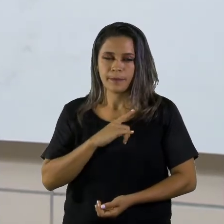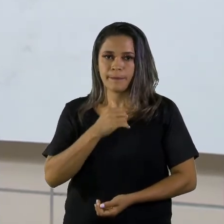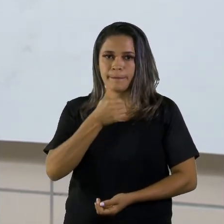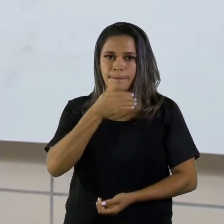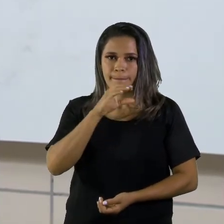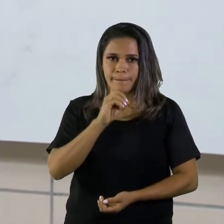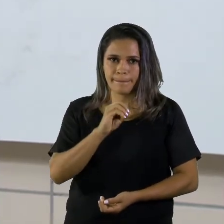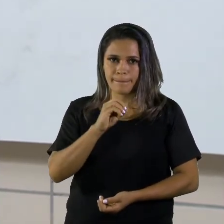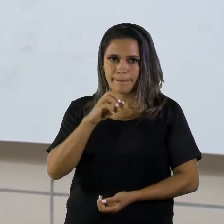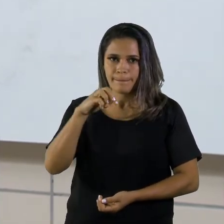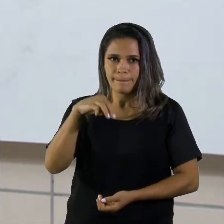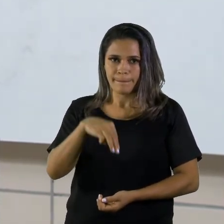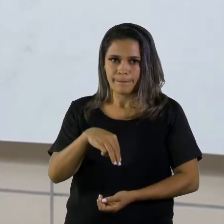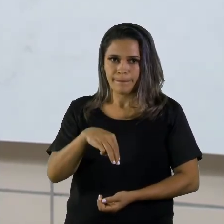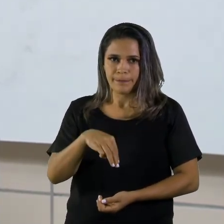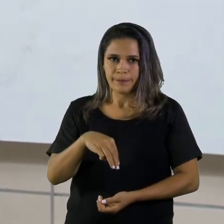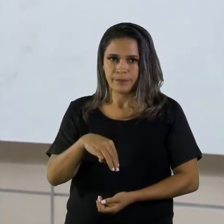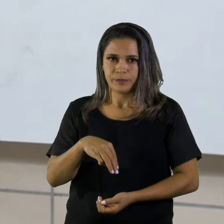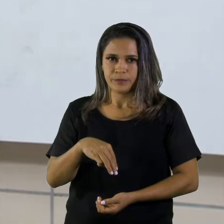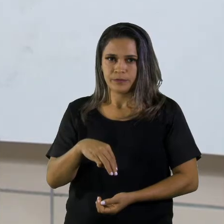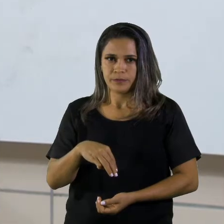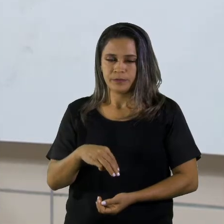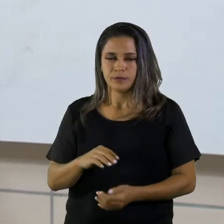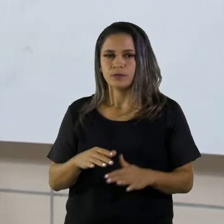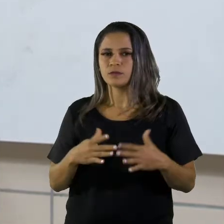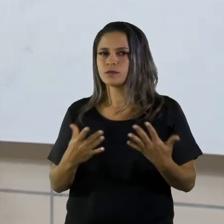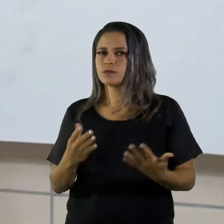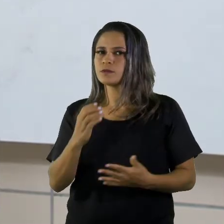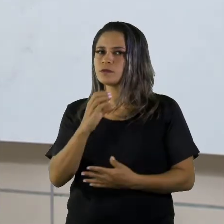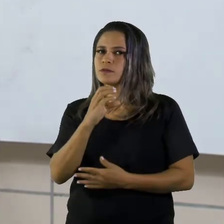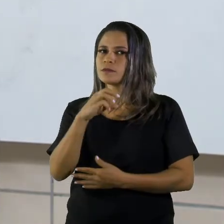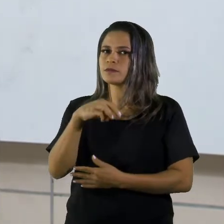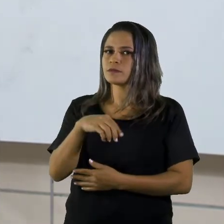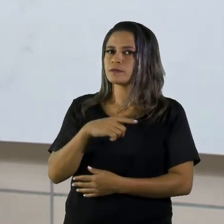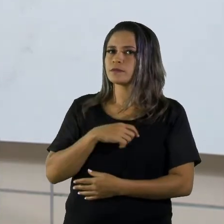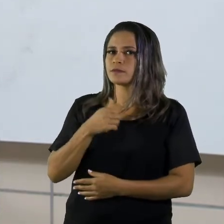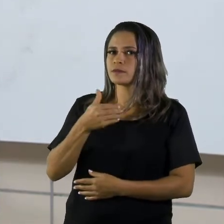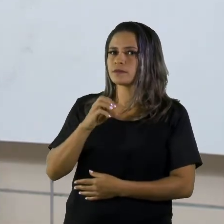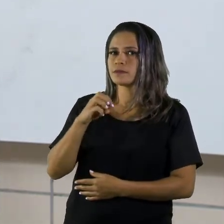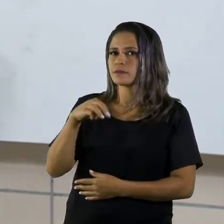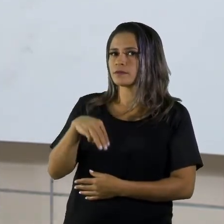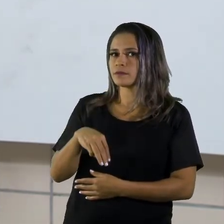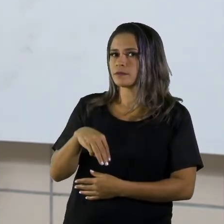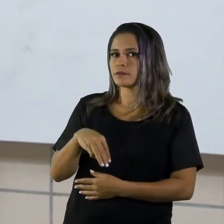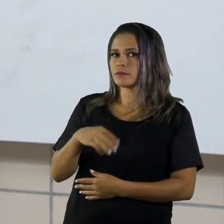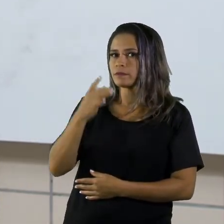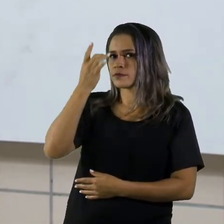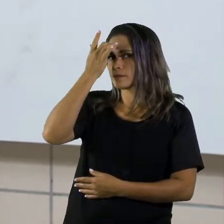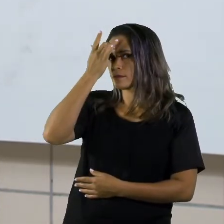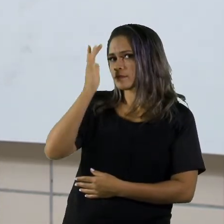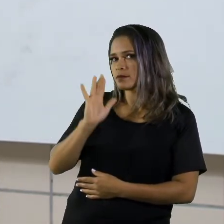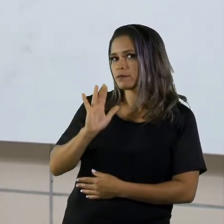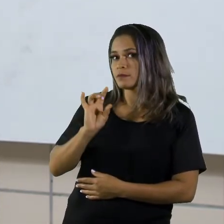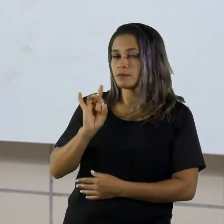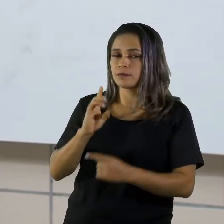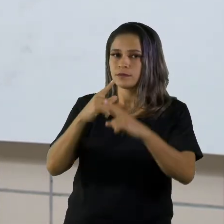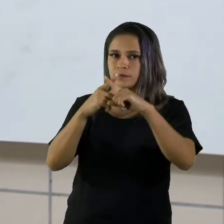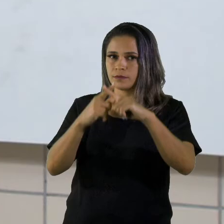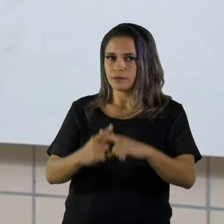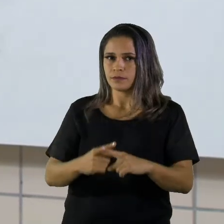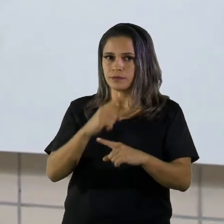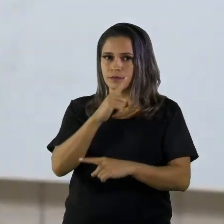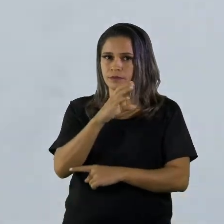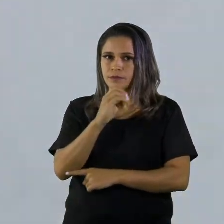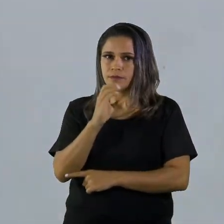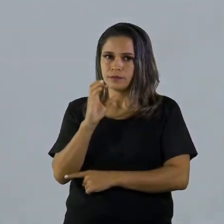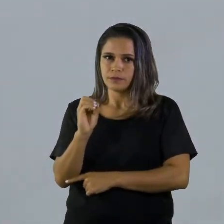10 metros, quantos centímetros tem 10 metros? Fácil, só multiplicar por 100.